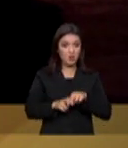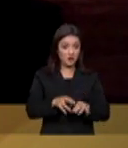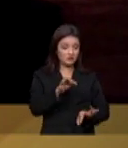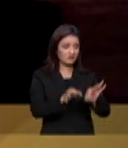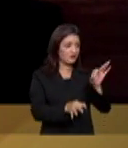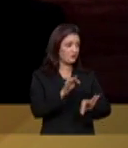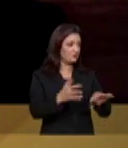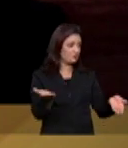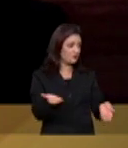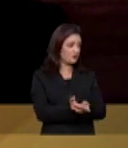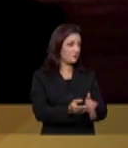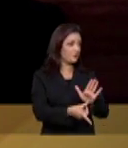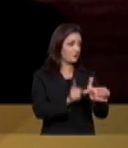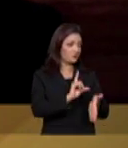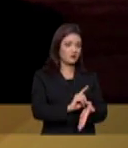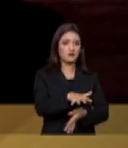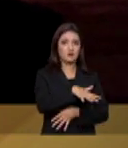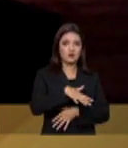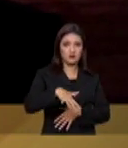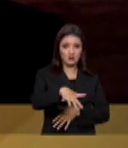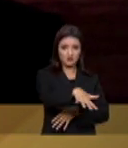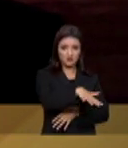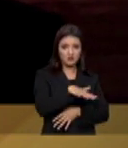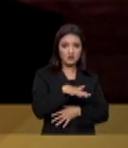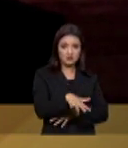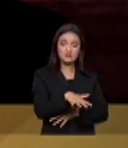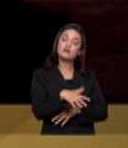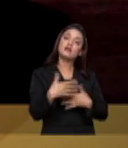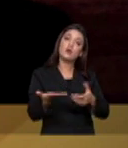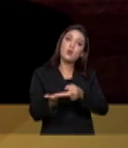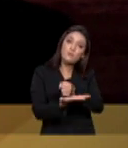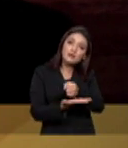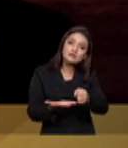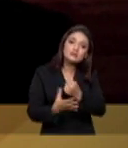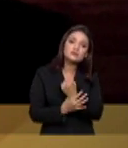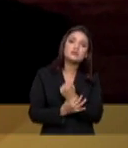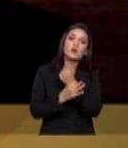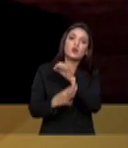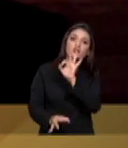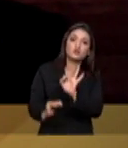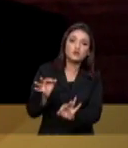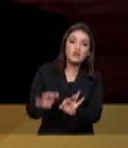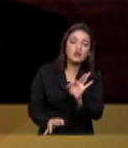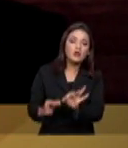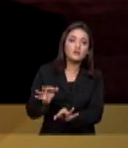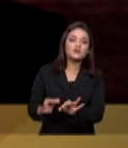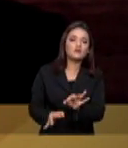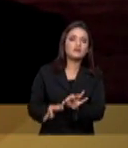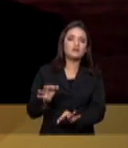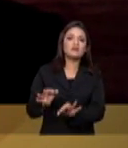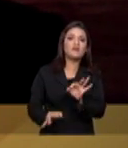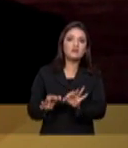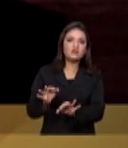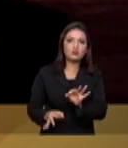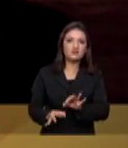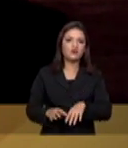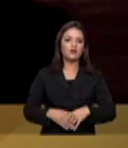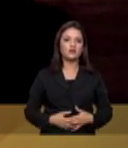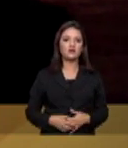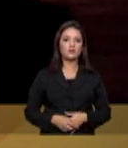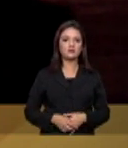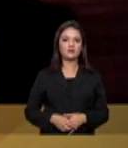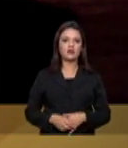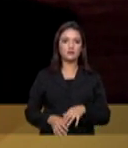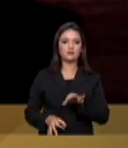julgar o princípio da segurança jurídica impediria a revisão da matéria por essa cor de condicional